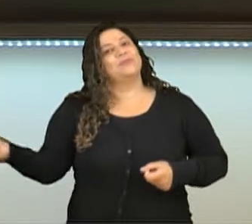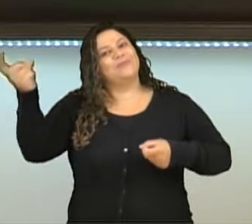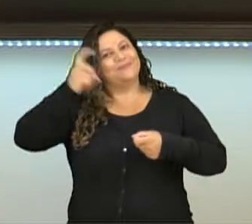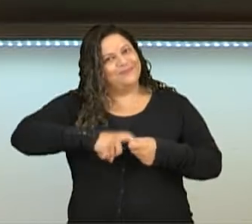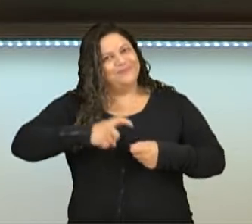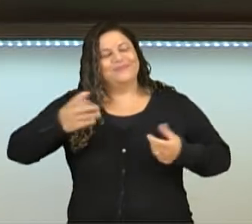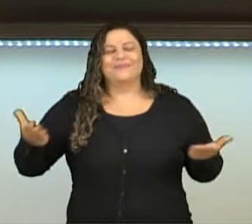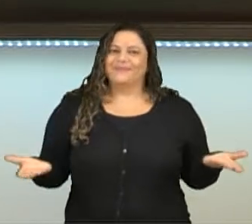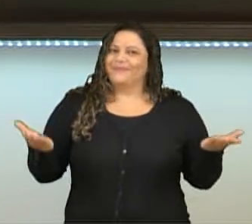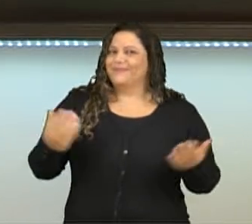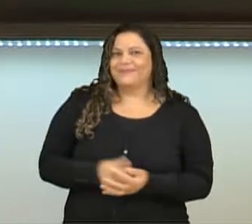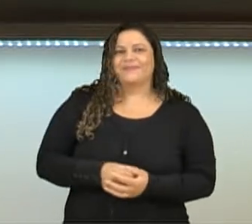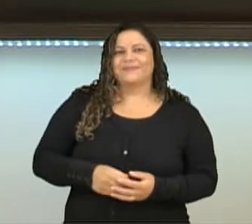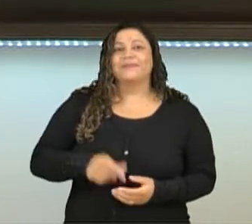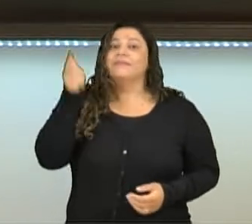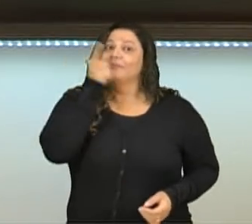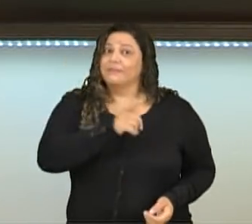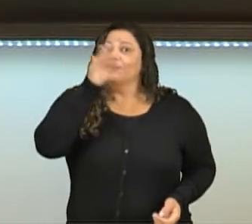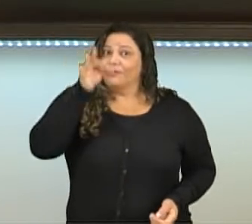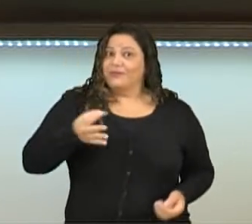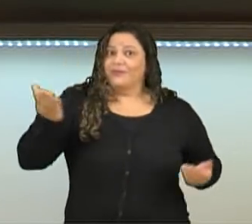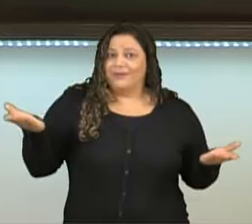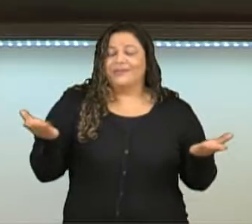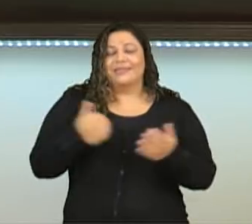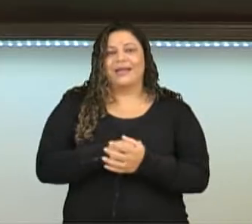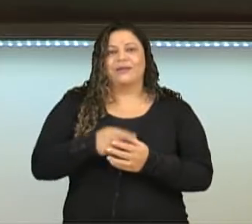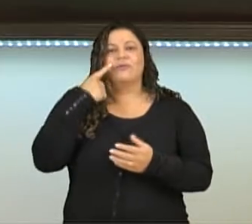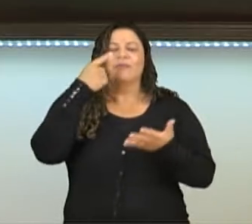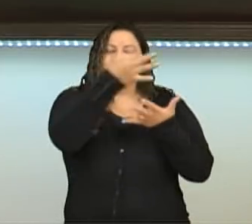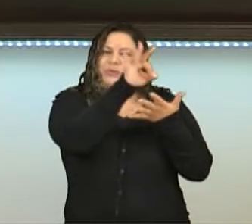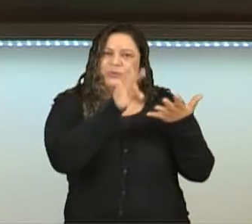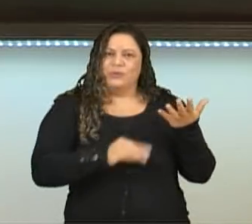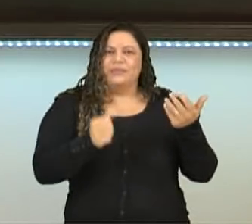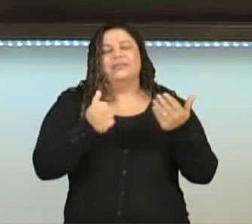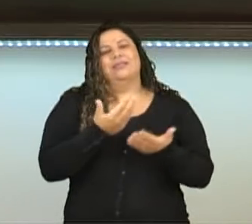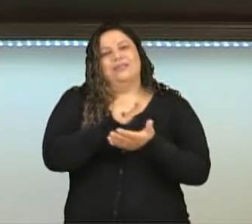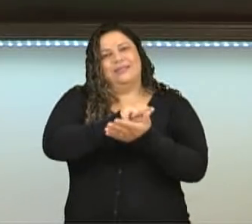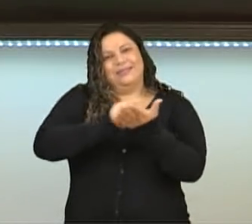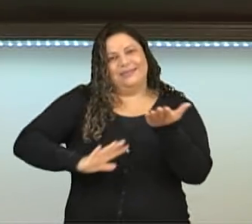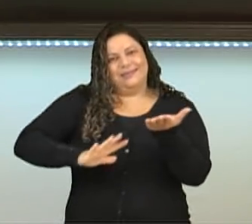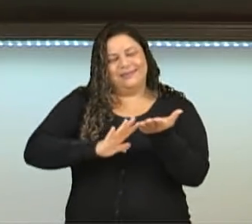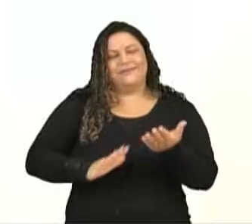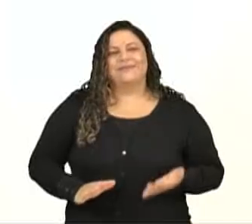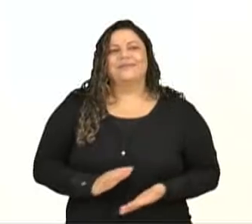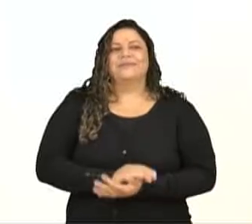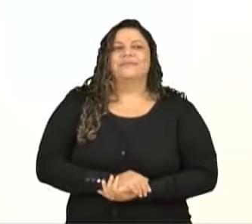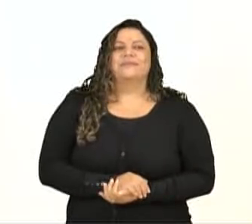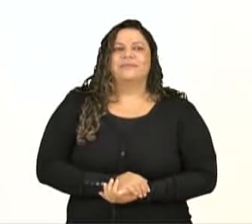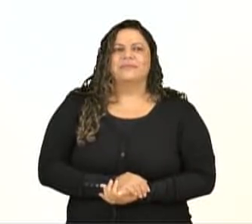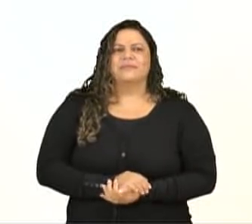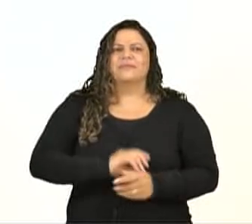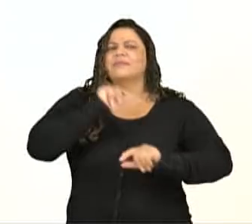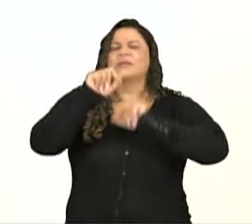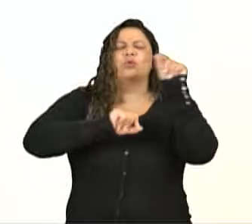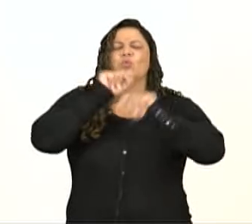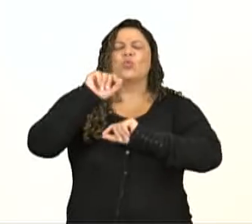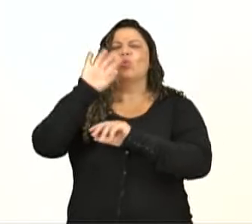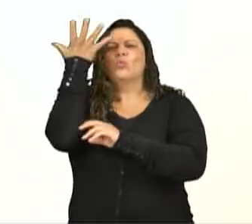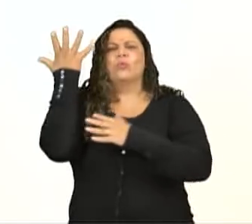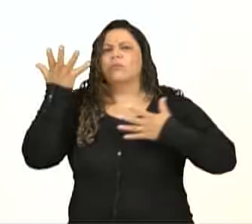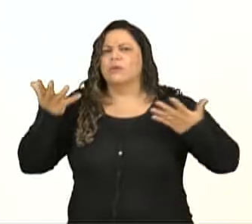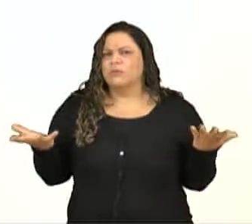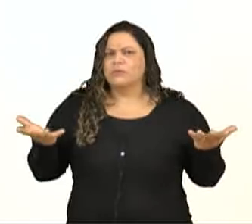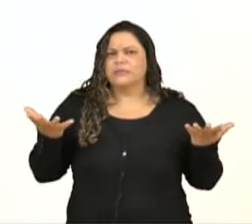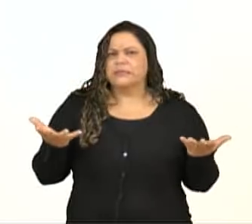Voltamos. E daí, deu certo, pessoal? Vamos à correção da nossa atividade? Qual foi o